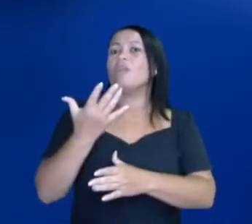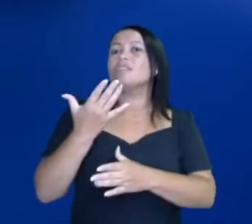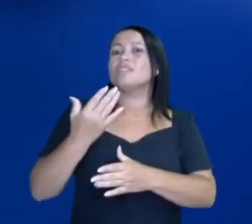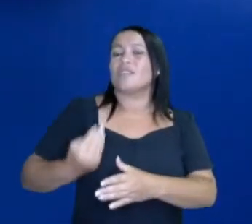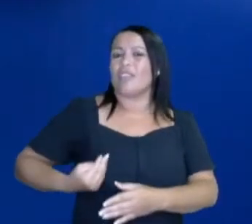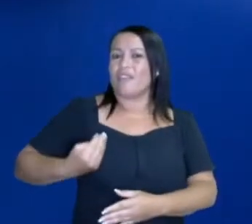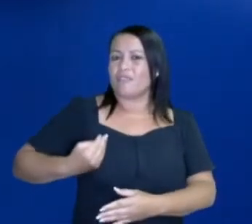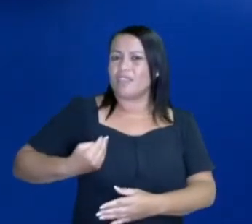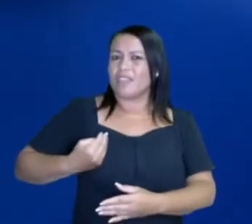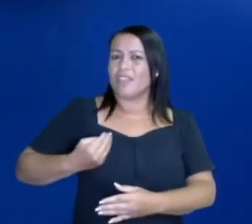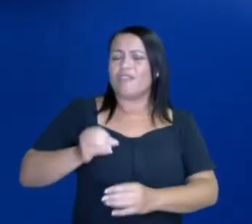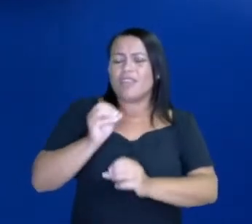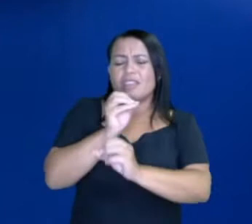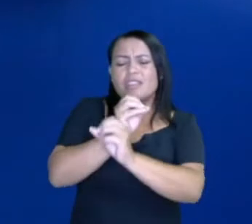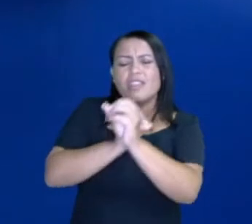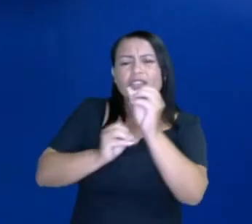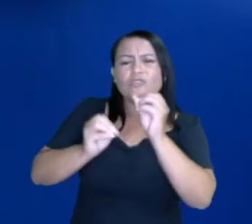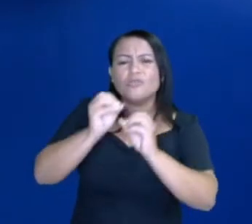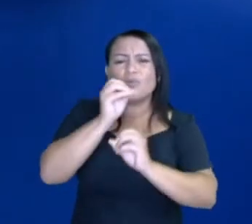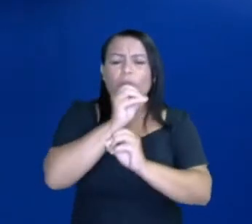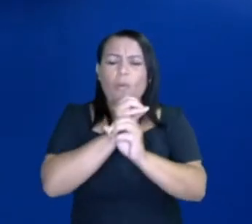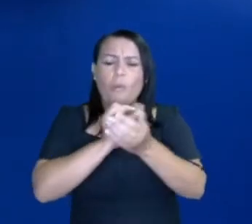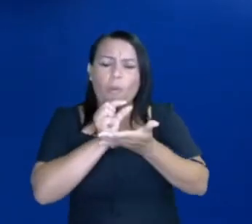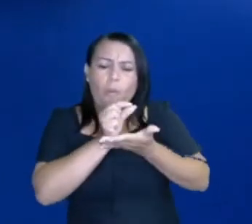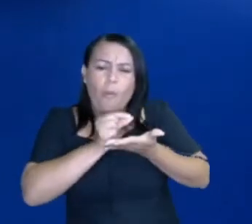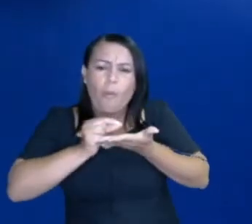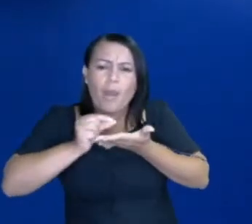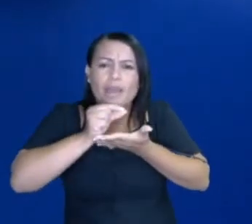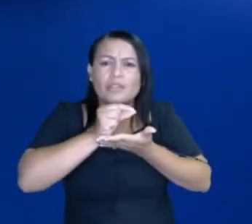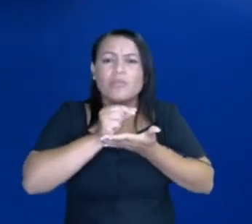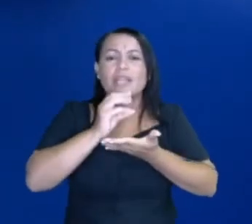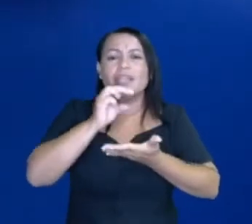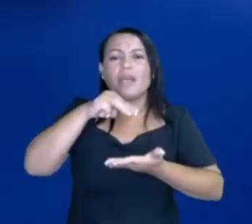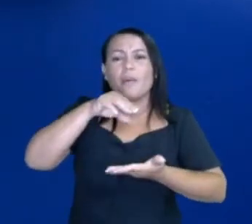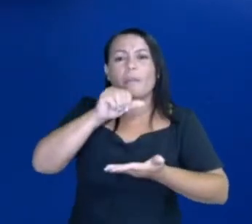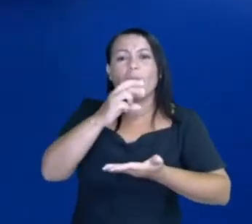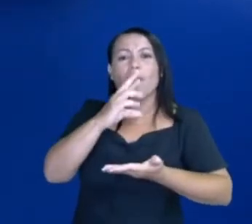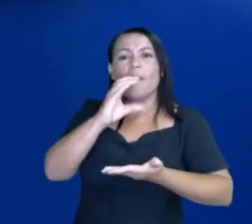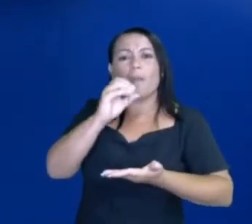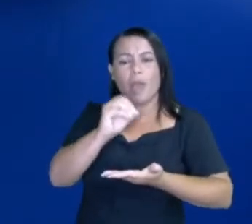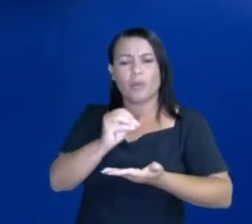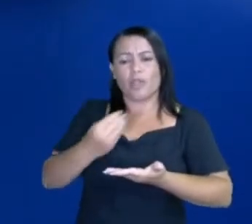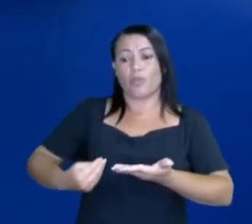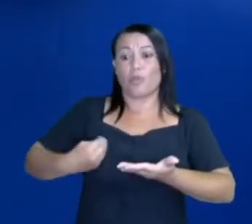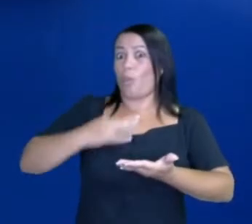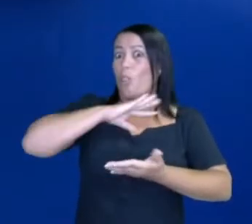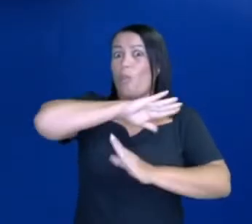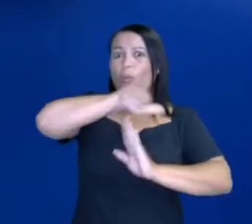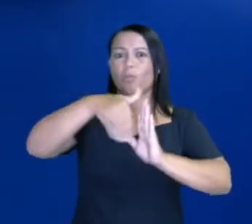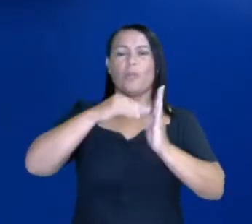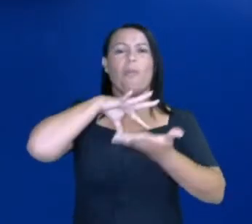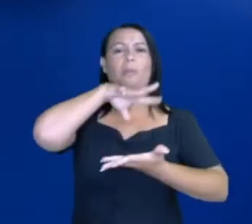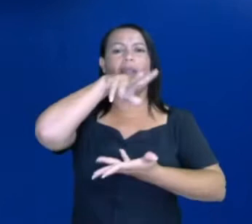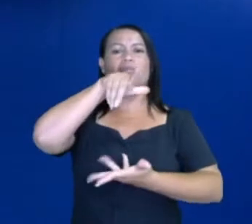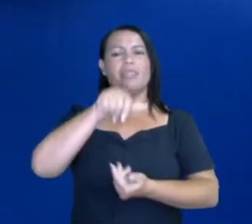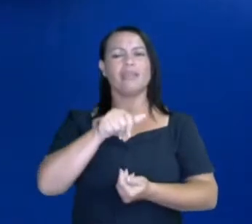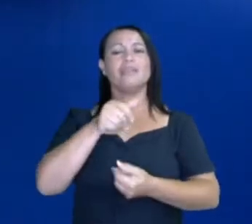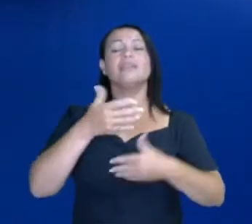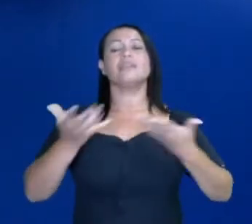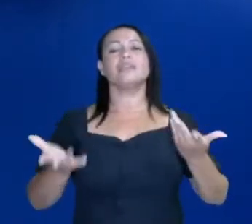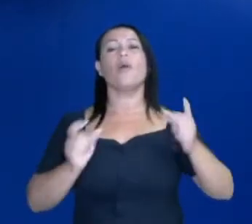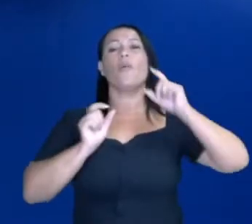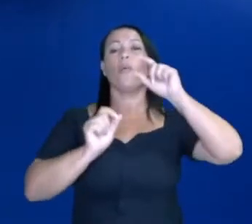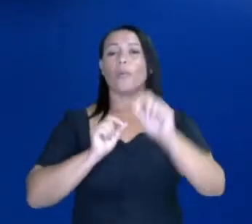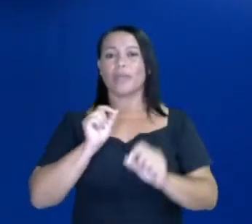o átomo até ao macro, que é toda a vida no nosso planeta. A partir de